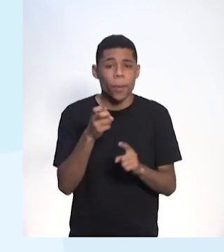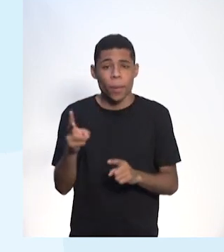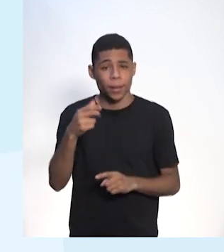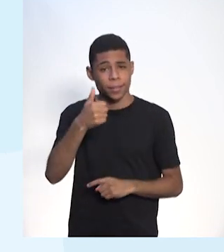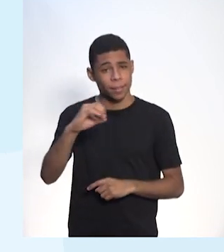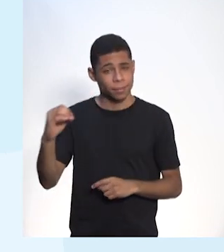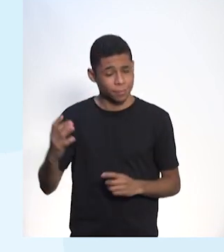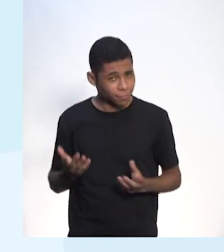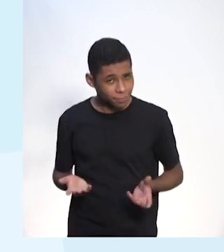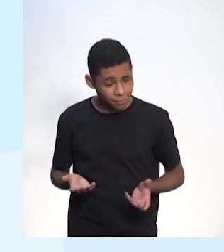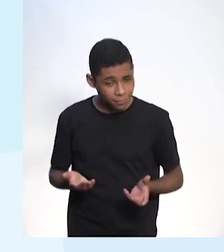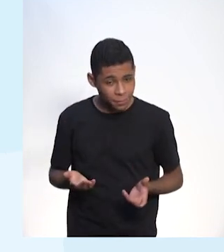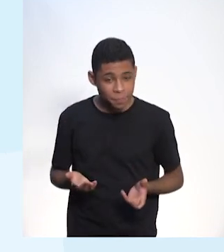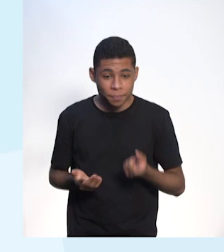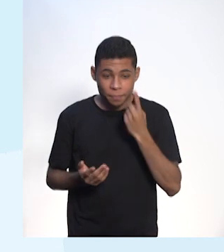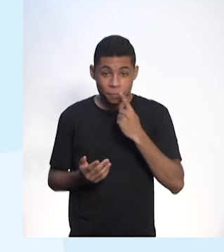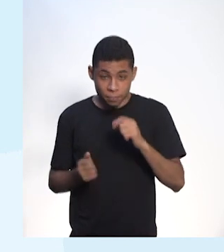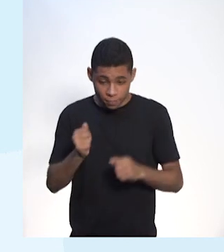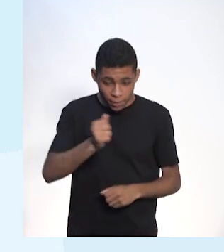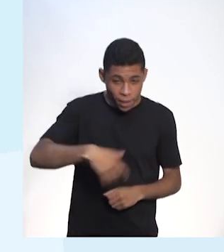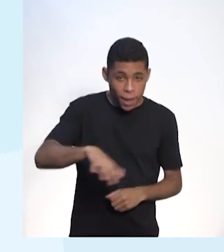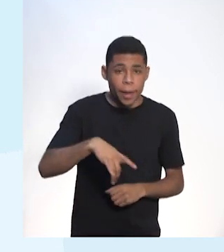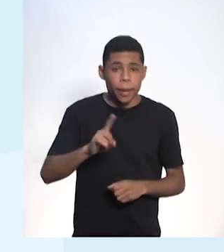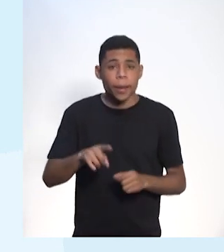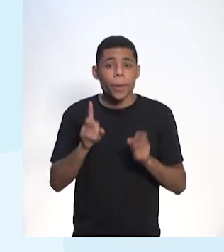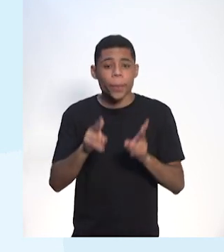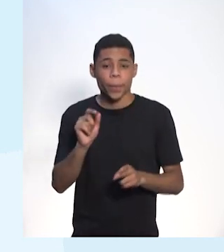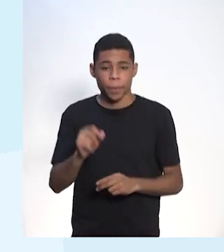igual a 100. Então, a área é